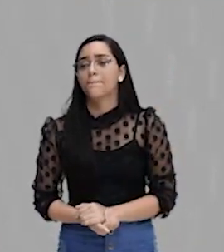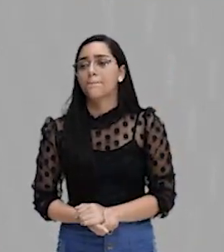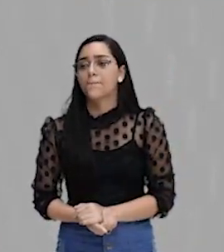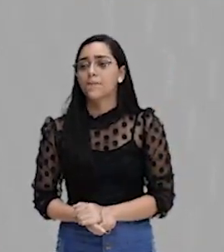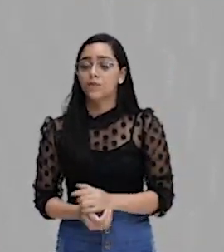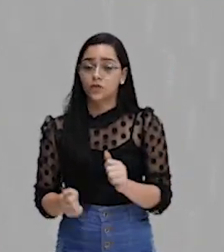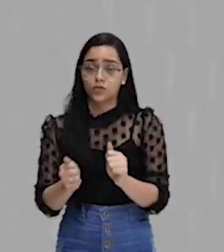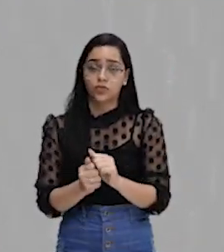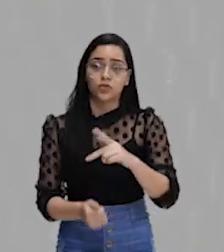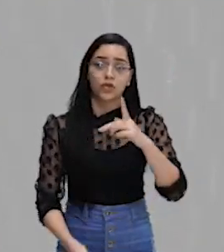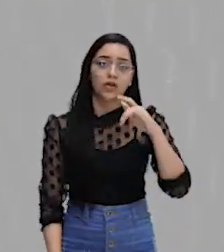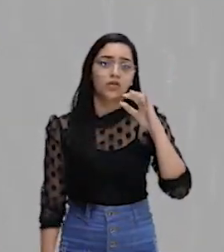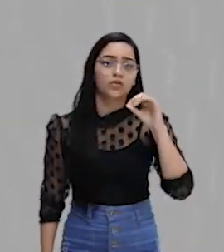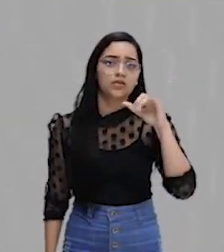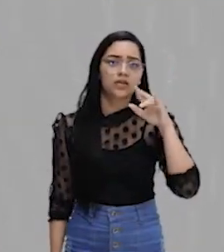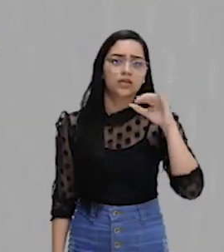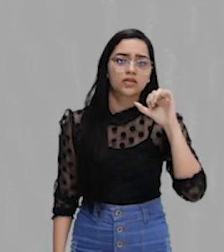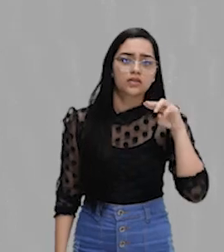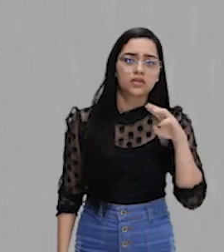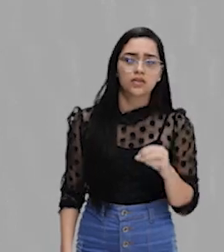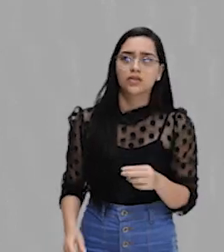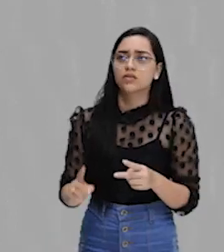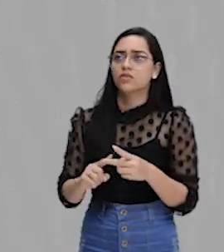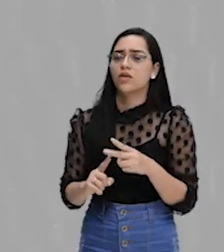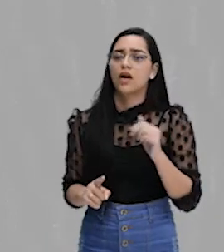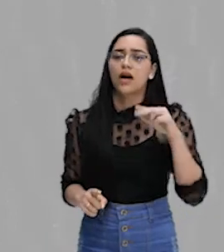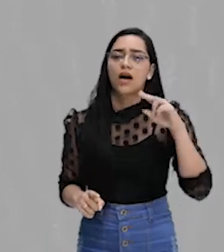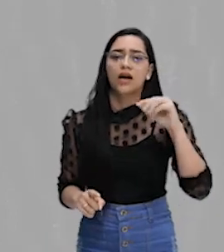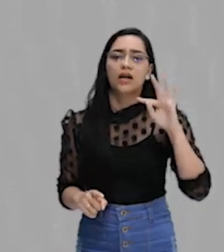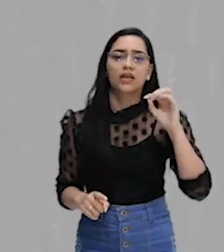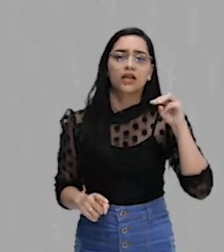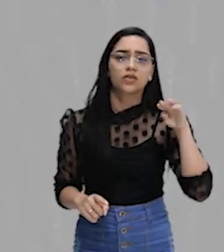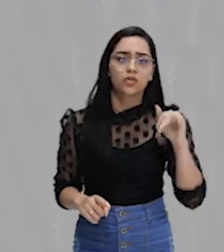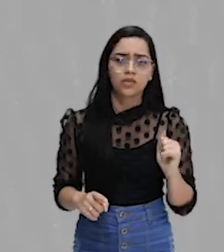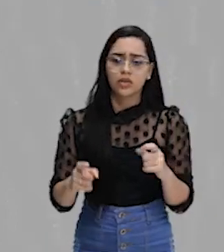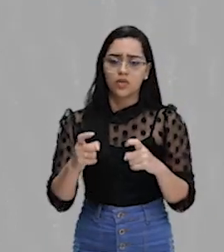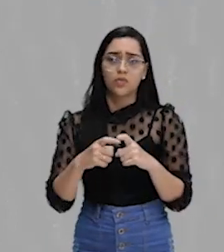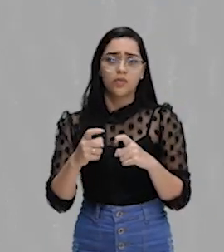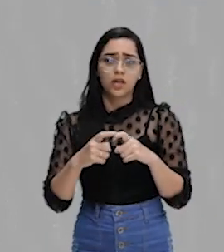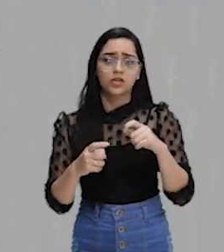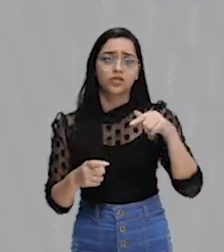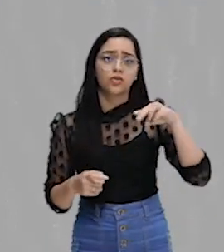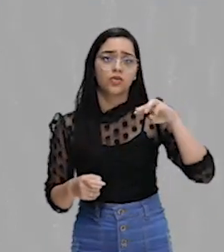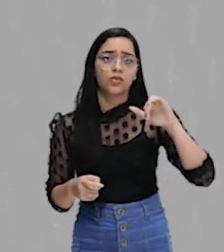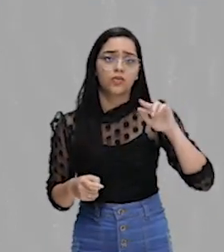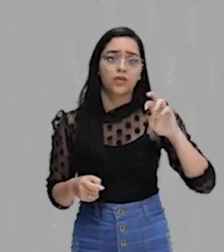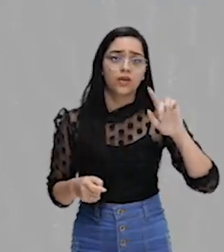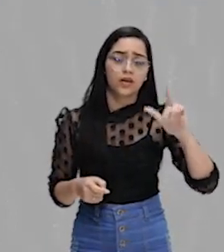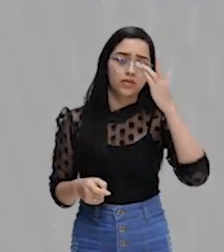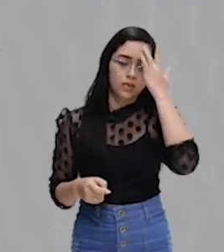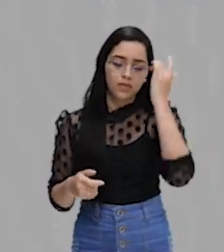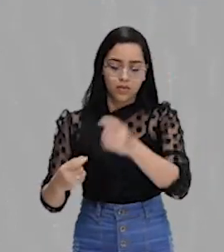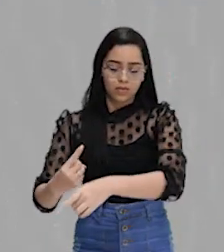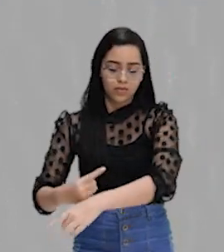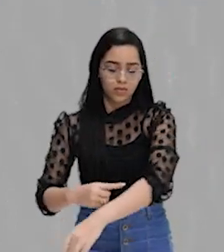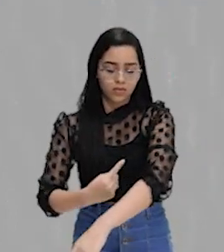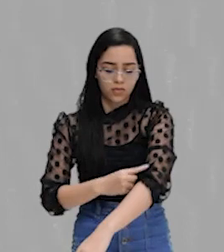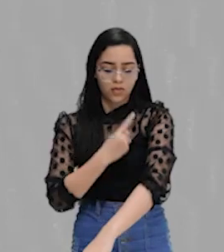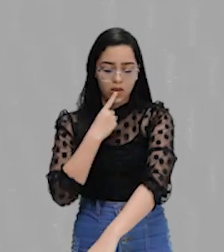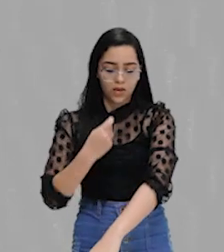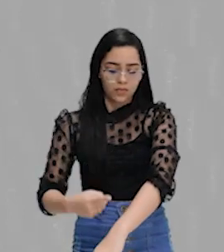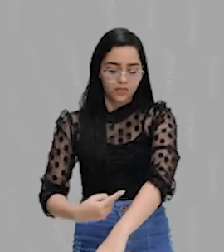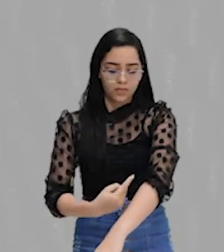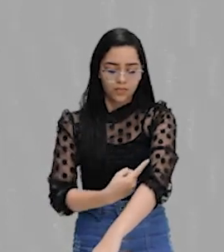o heliocentrismo, a ciência com a anatomia, o médico Miguel de Cervetti descobrindo a circulação sanguínea